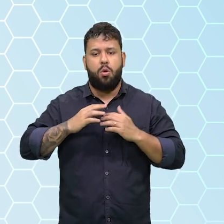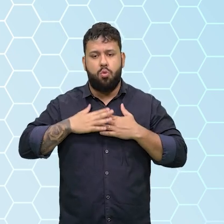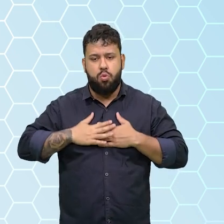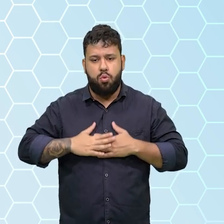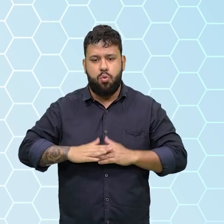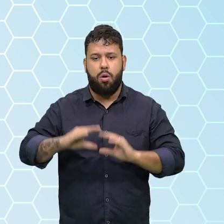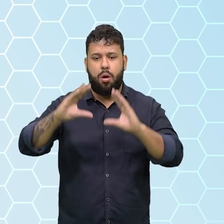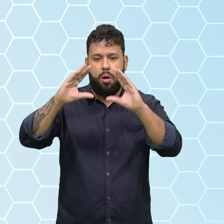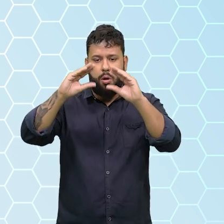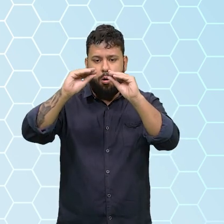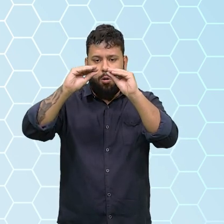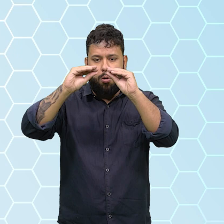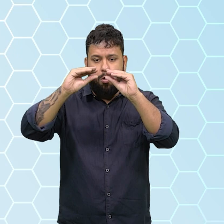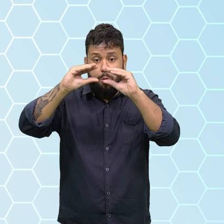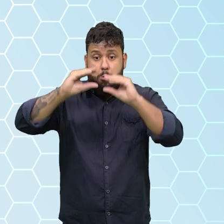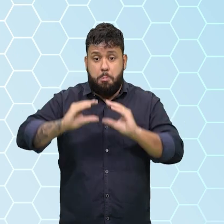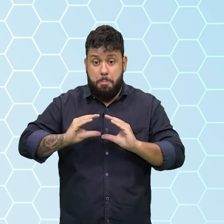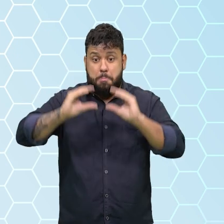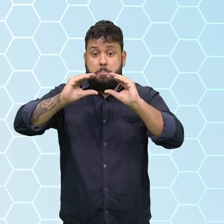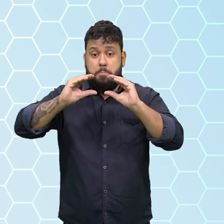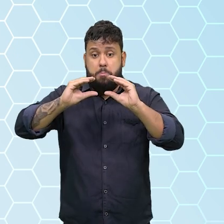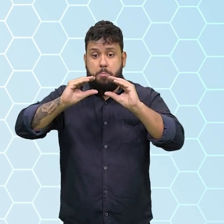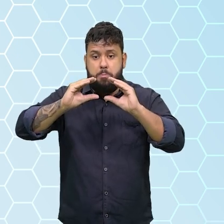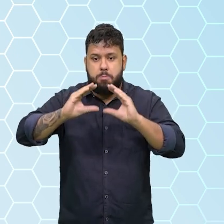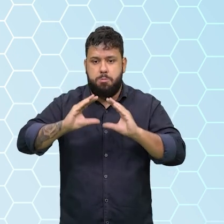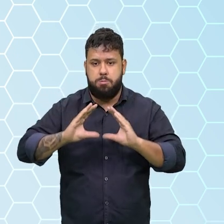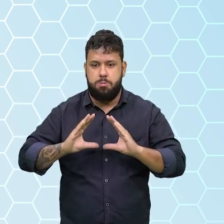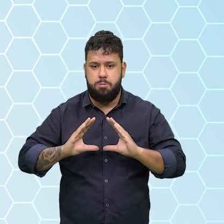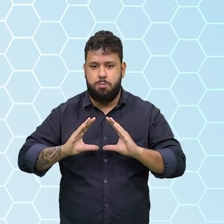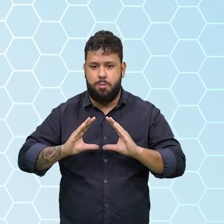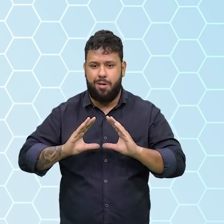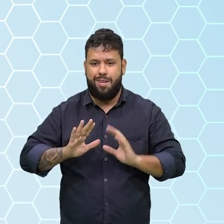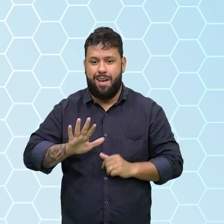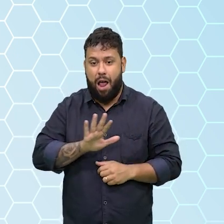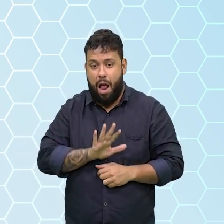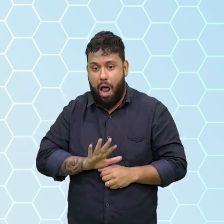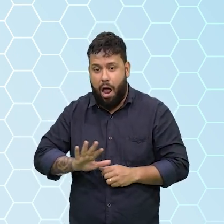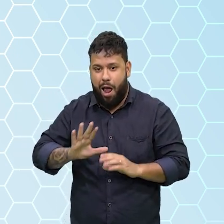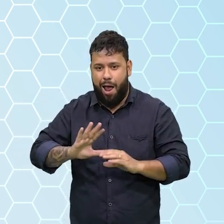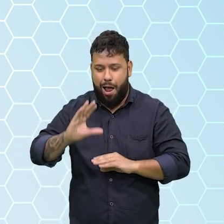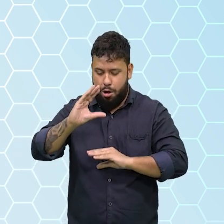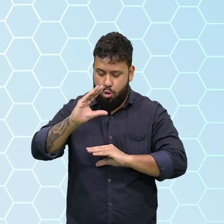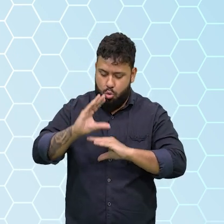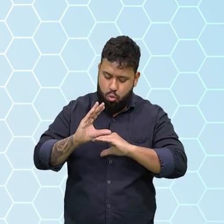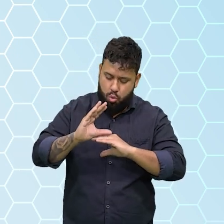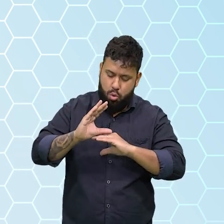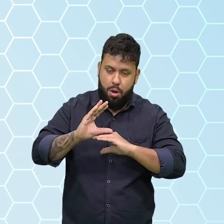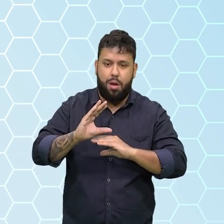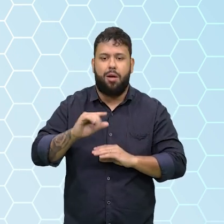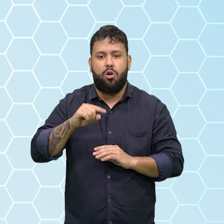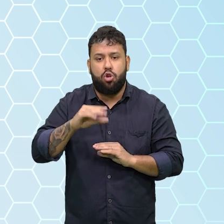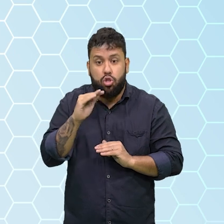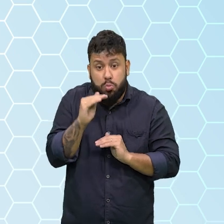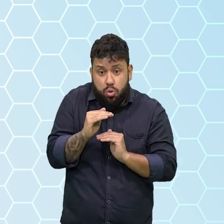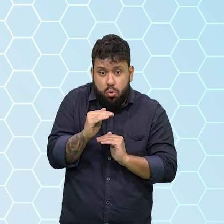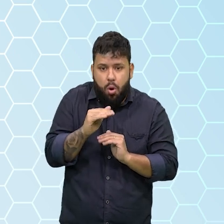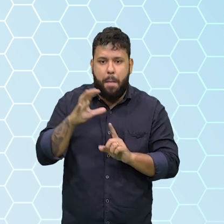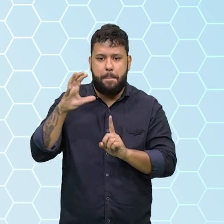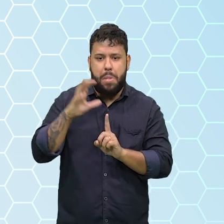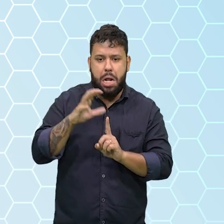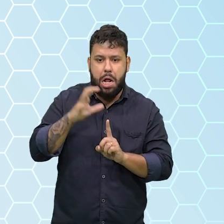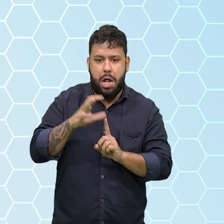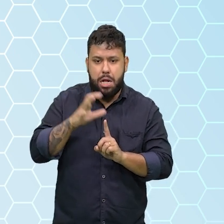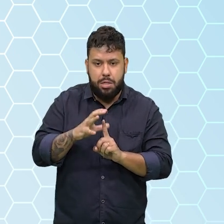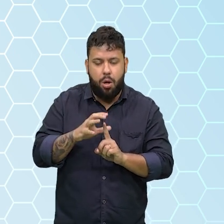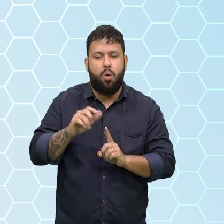Logo, dessa forma, a área torácica diminui. Quando diminui a área, a pressão dentro do pulmão aumenta.